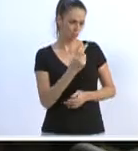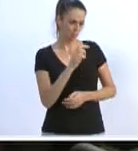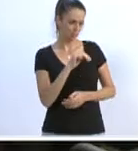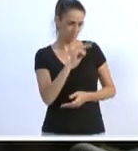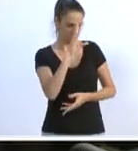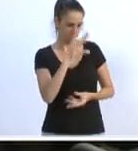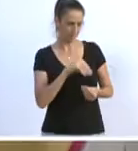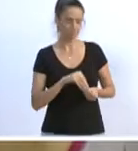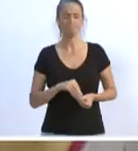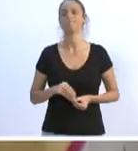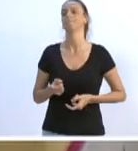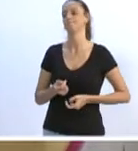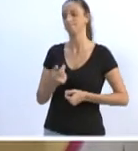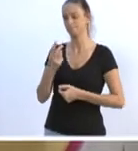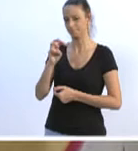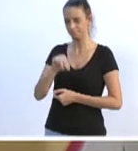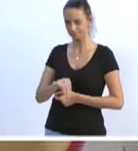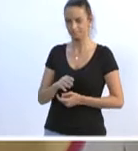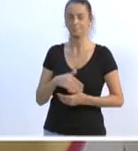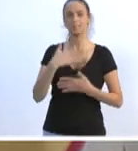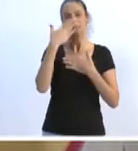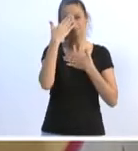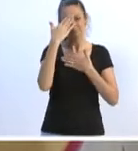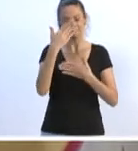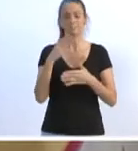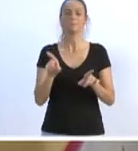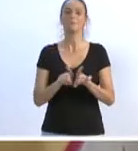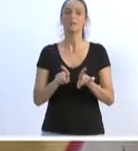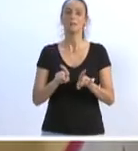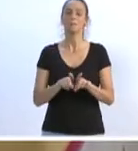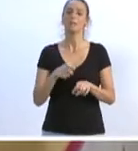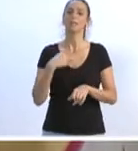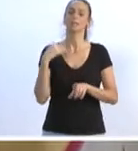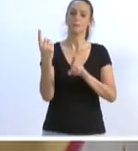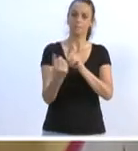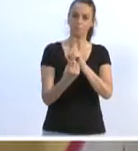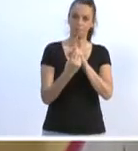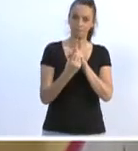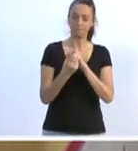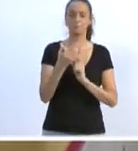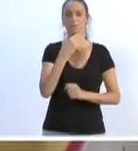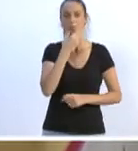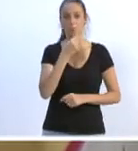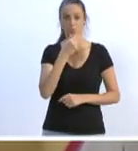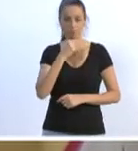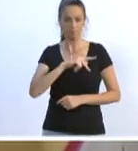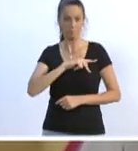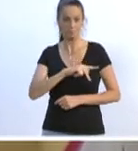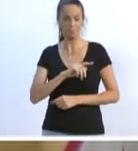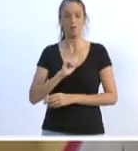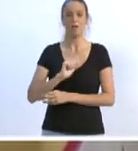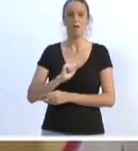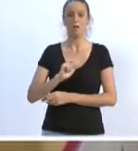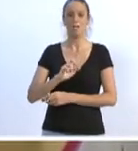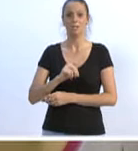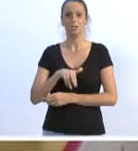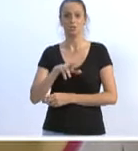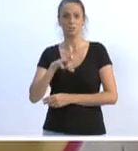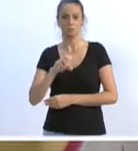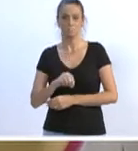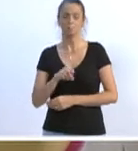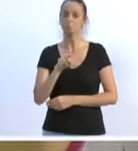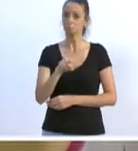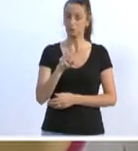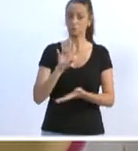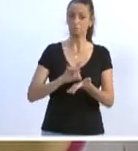dois minutos obrigado presidente gostaria dizer que tive uma conversa também com o presidente alexandre fernandes aqui eu gostaria de destacar a toda a atenção que